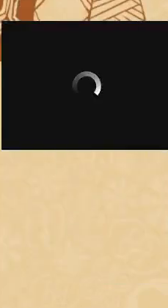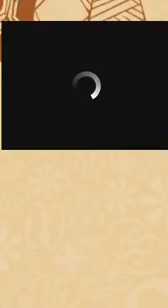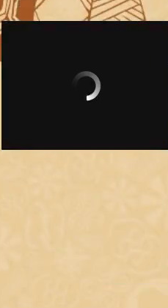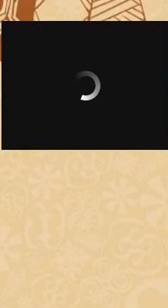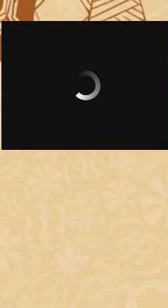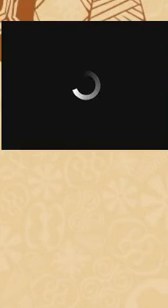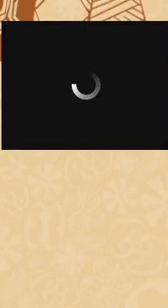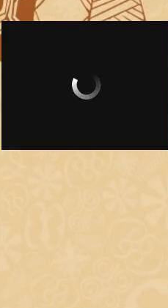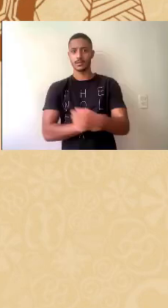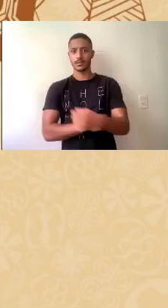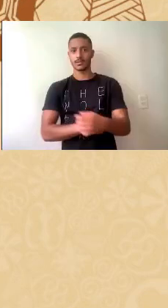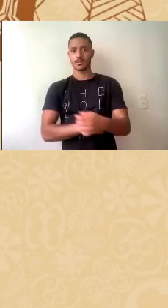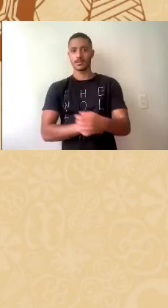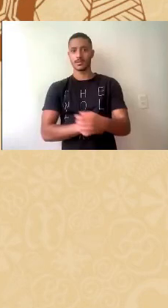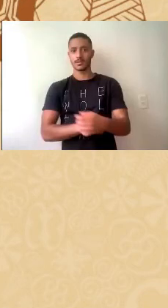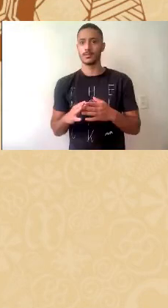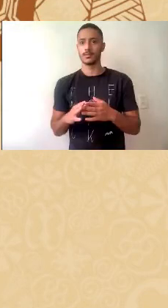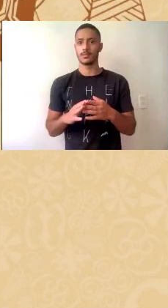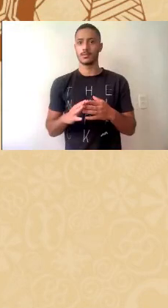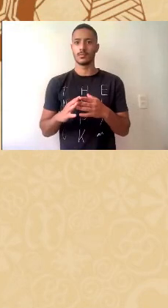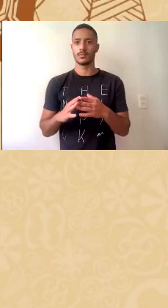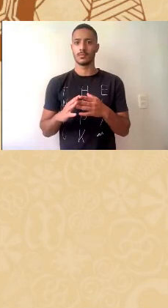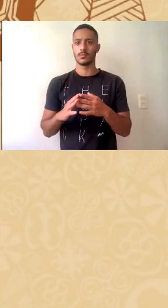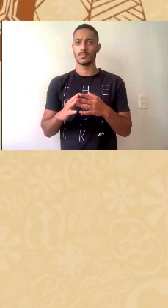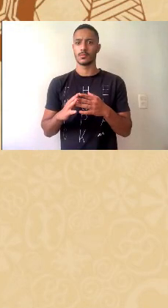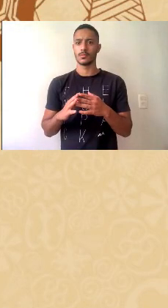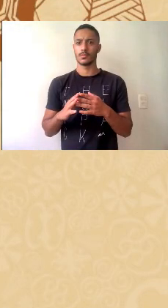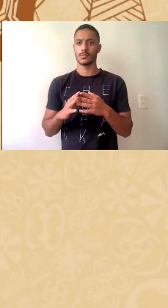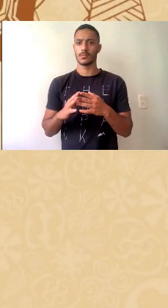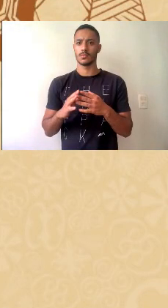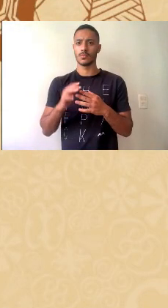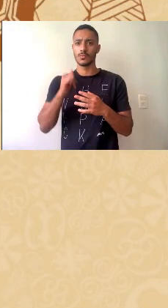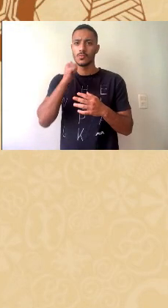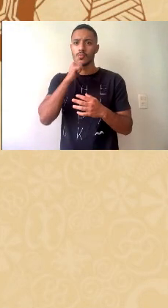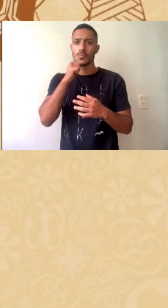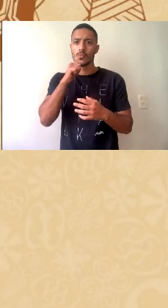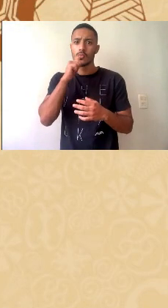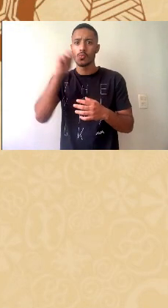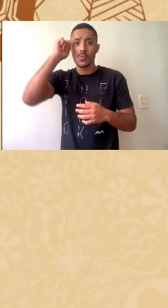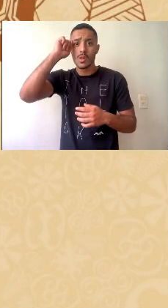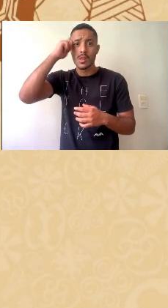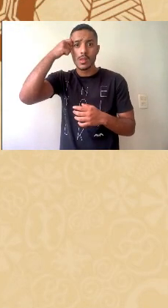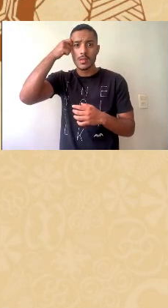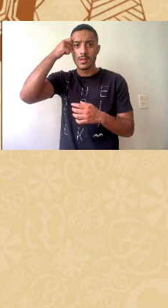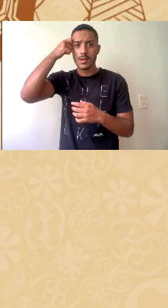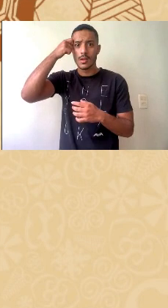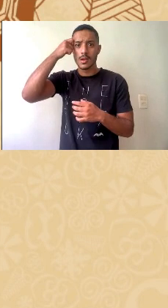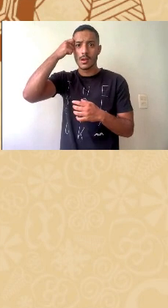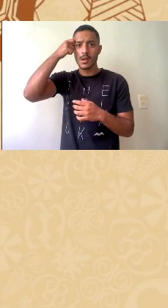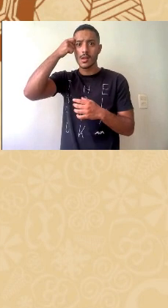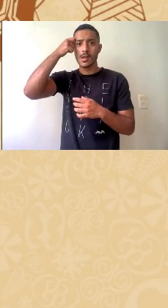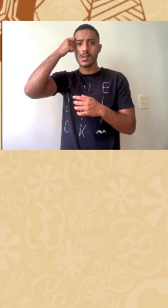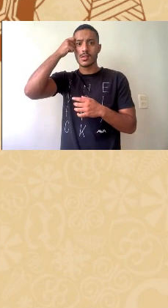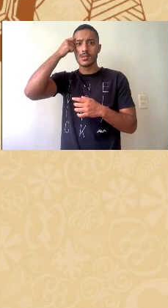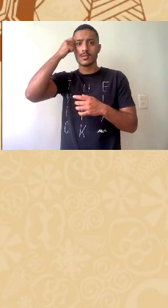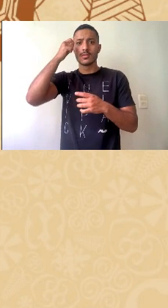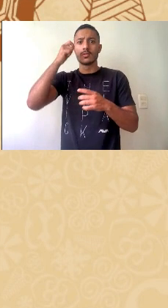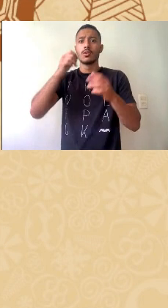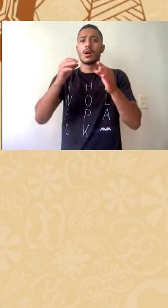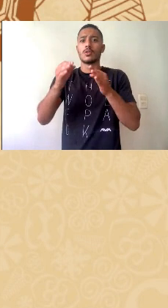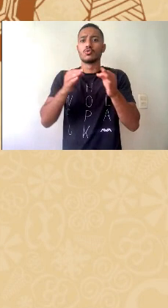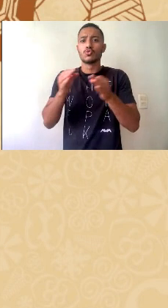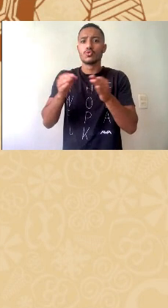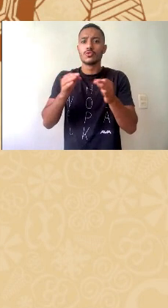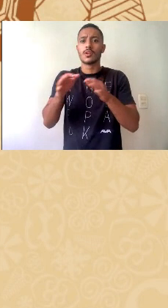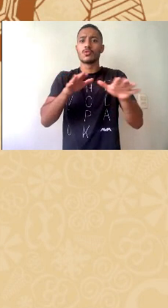experiência das mulheres negras, né? Elas vão cutucar justamente, né, a perspectiva hegemônica do movimento negro,